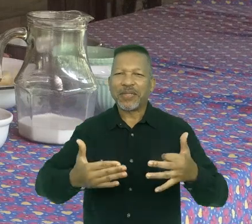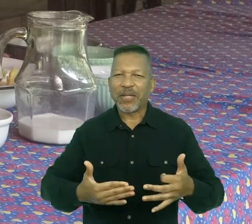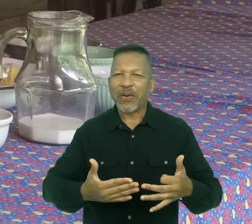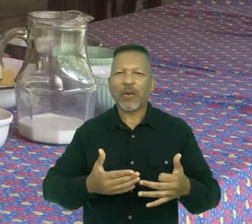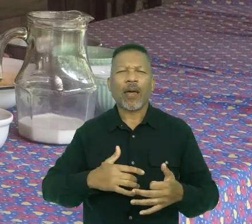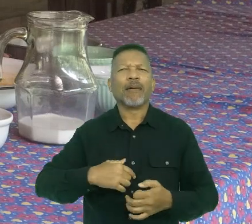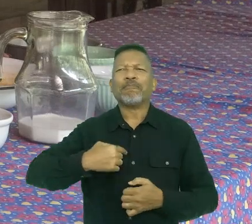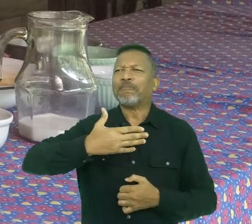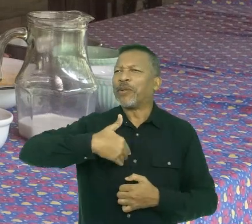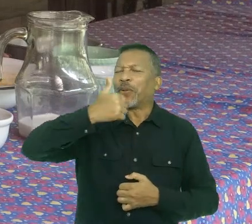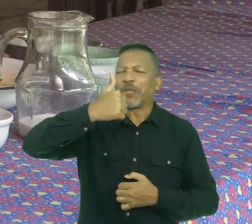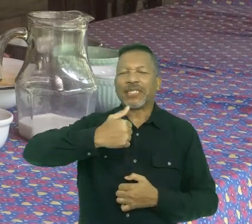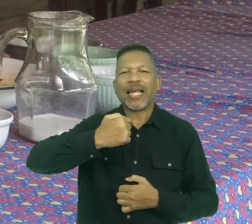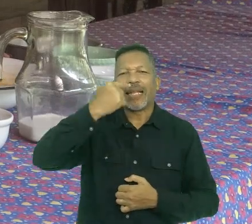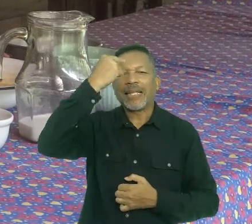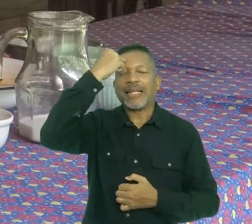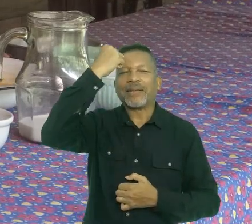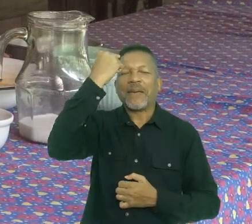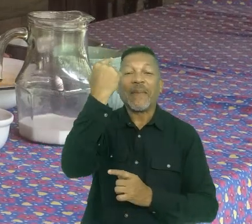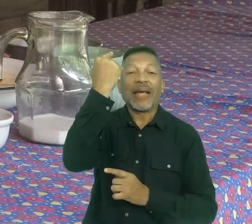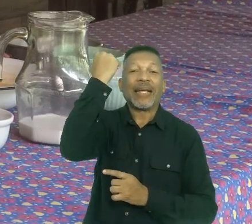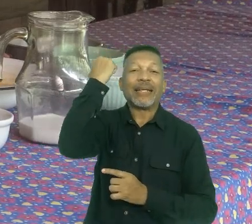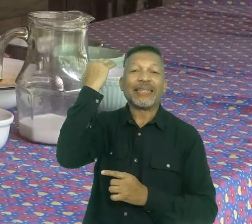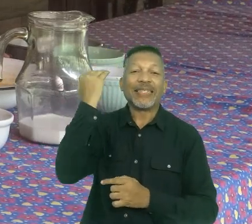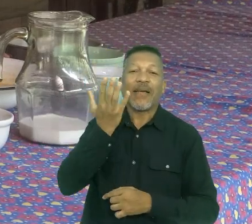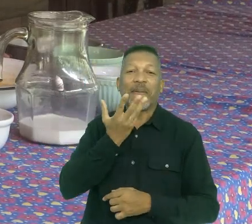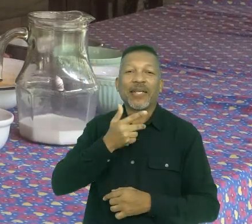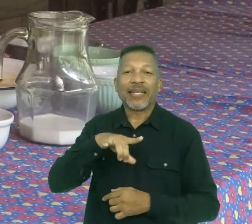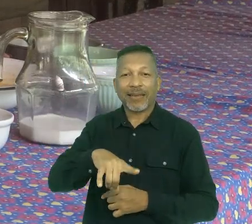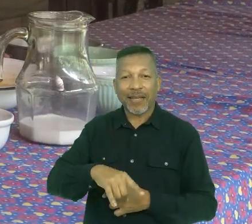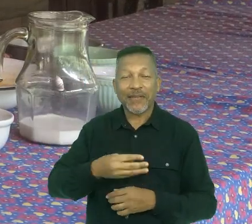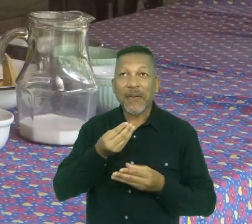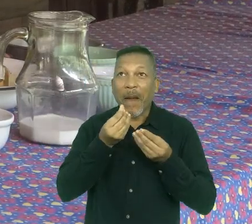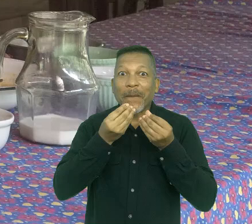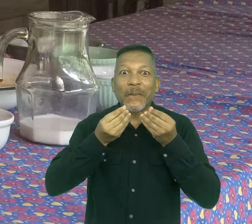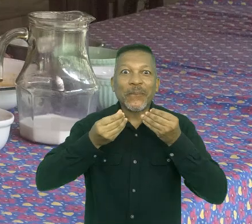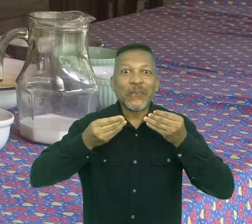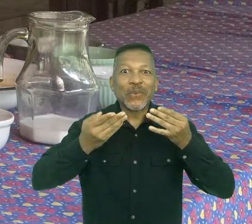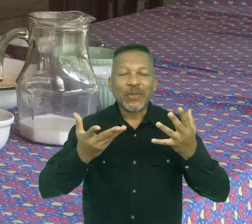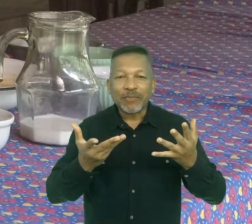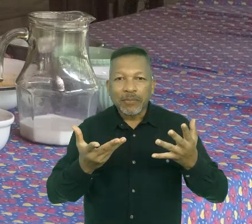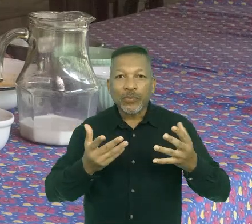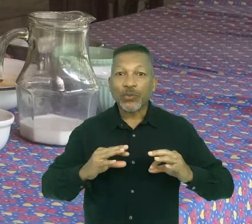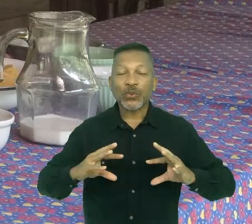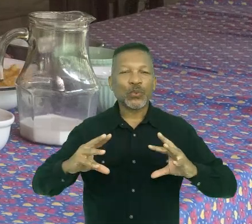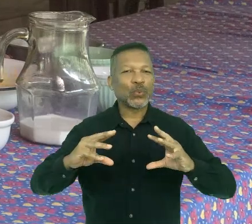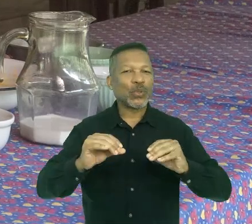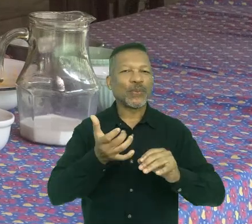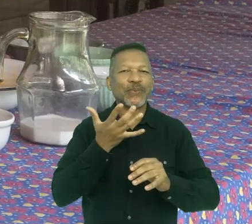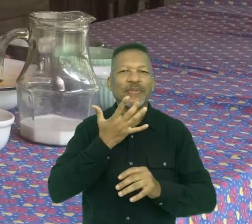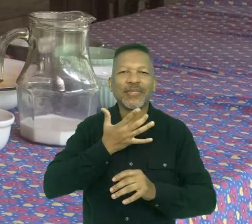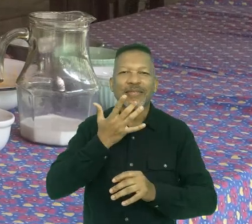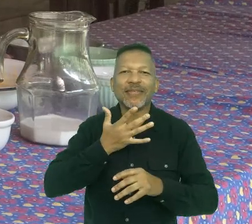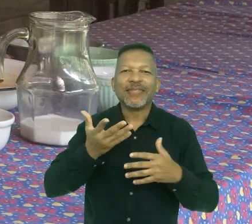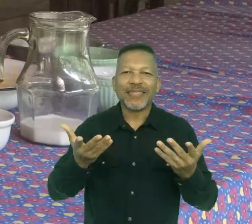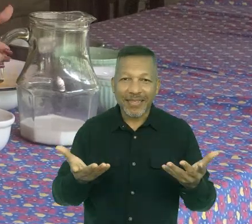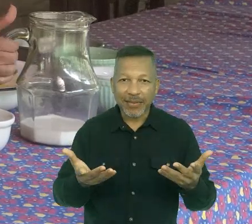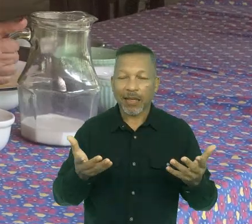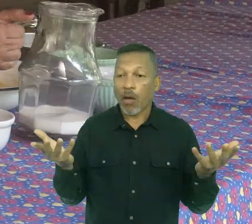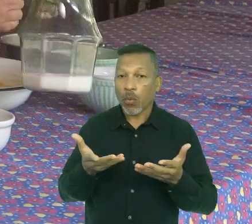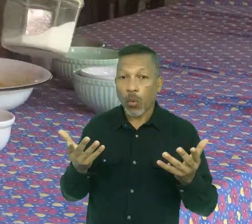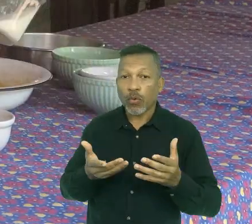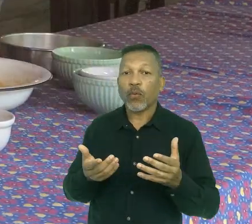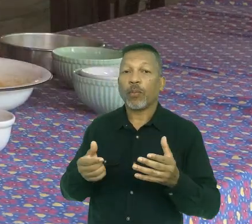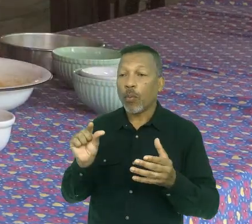melhor é a gente lembrar o gosto de quando a gente era criança. Aquilo estava tudo muito gostoso. Então agora eu vou